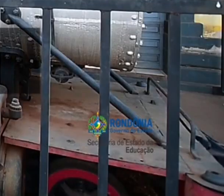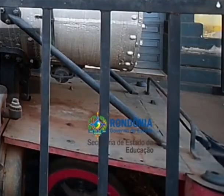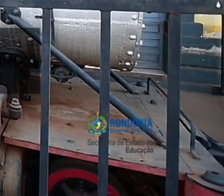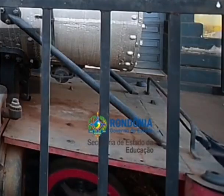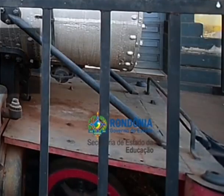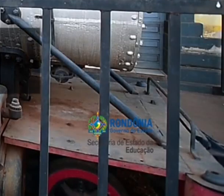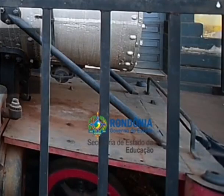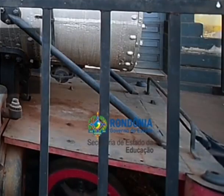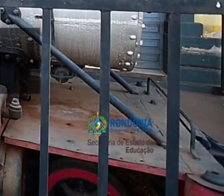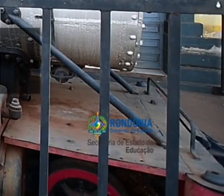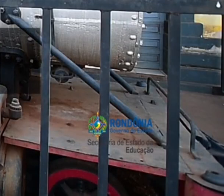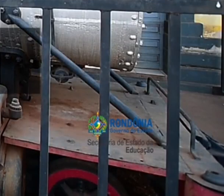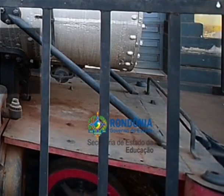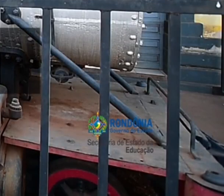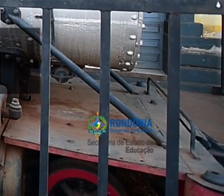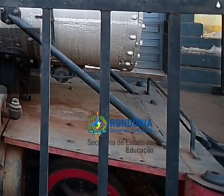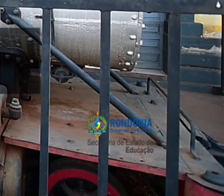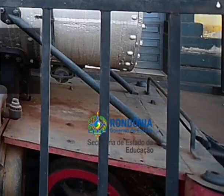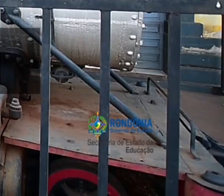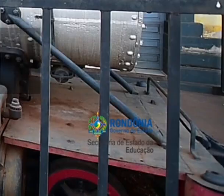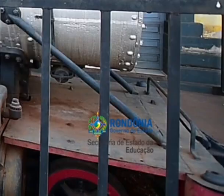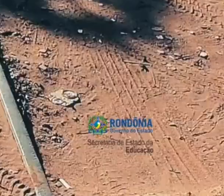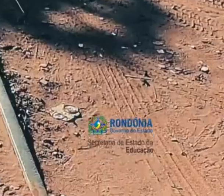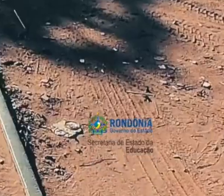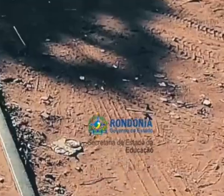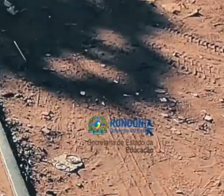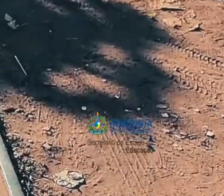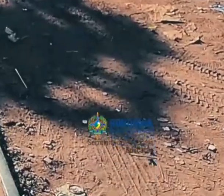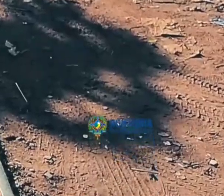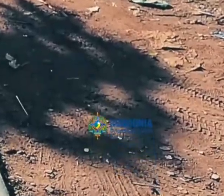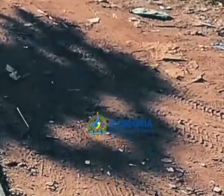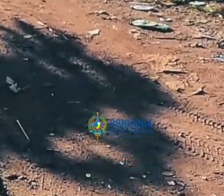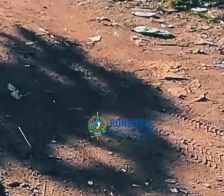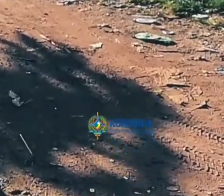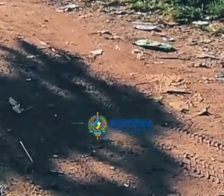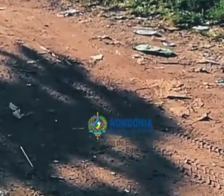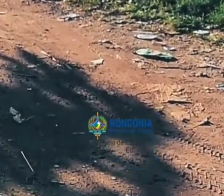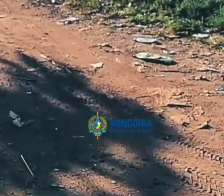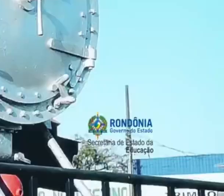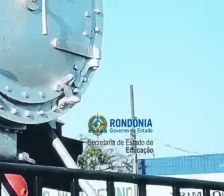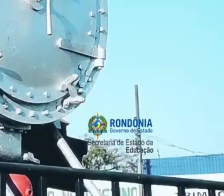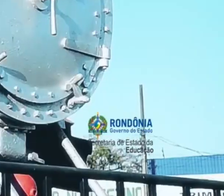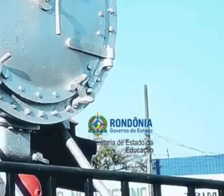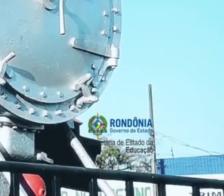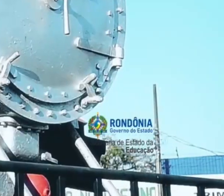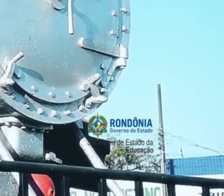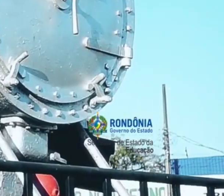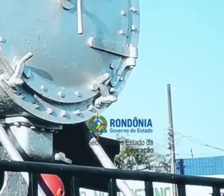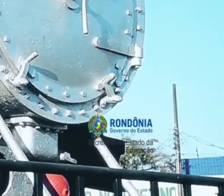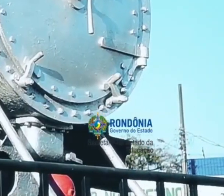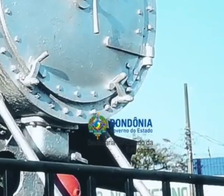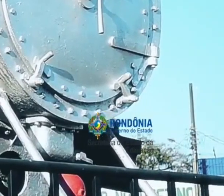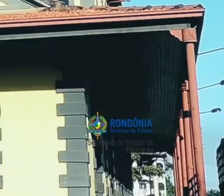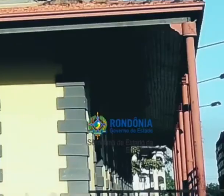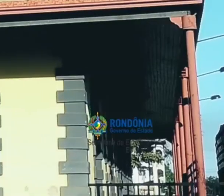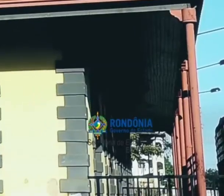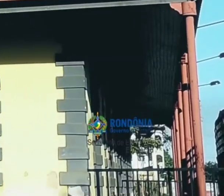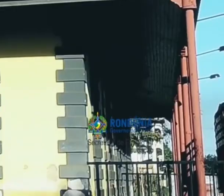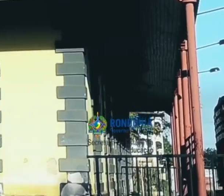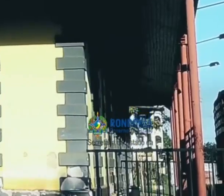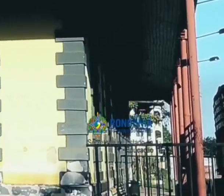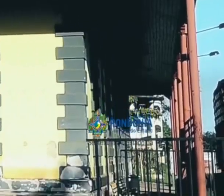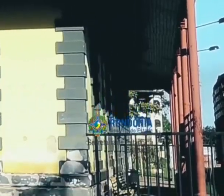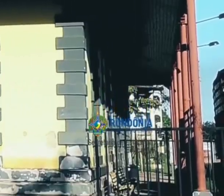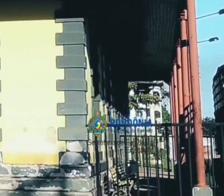No dia 30 de abril de 1912, foi assentado o último dormente da estrada de ferro